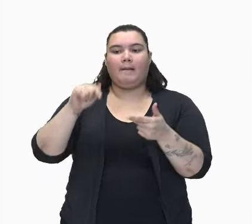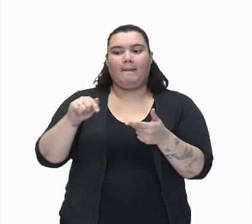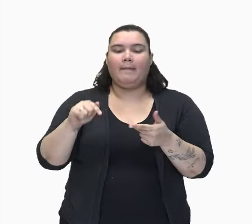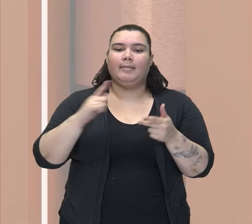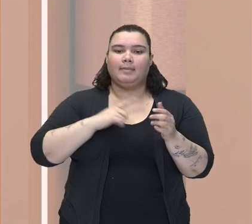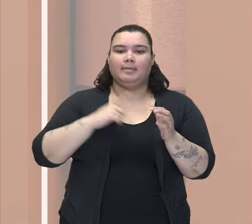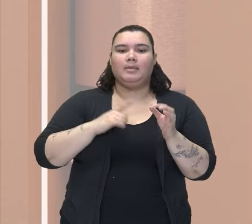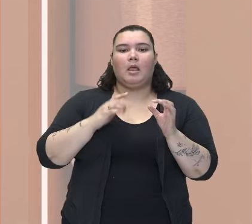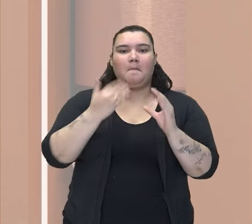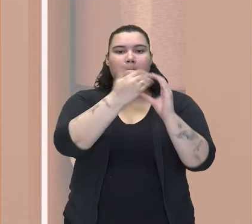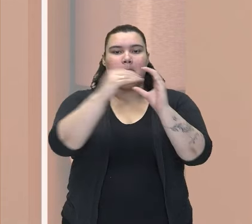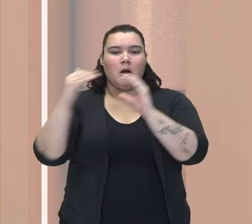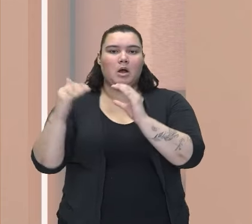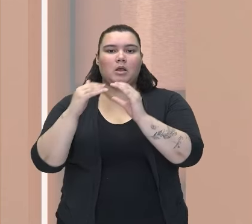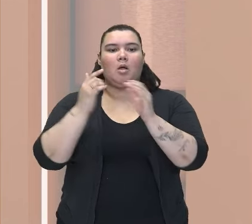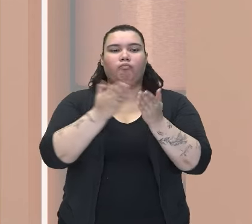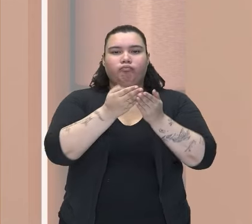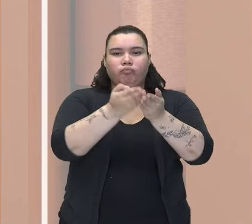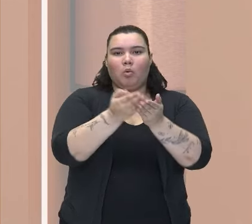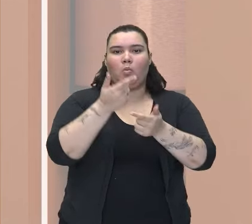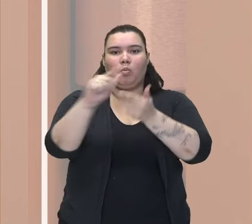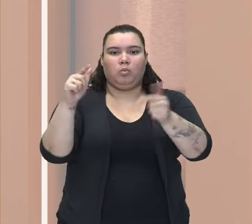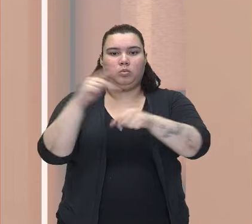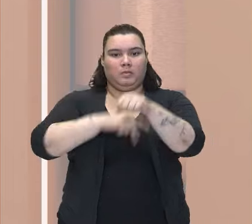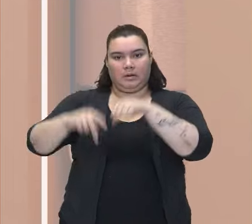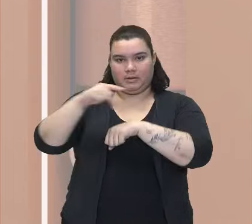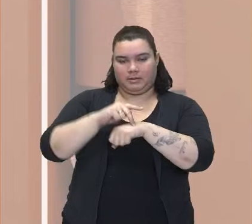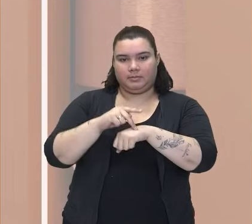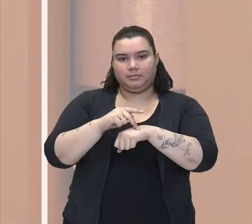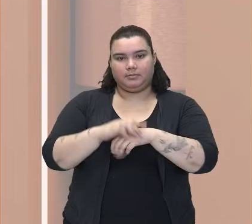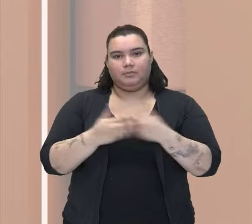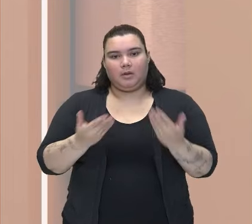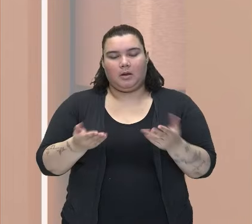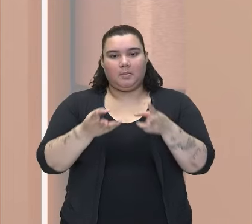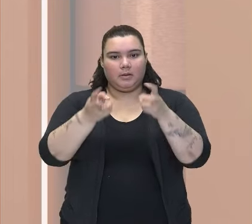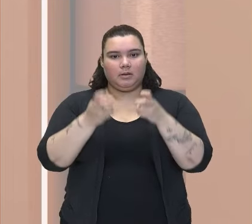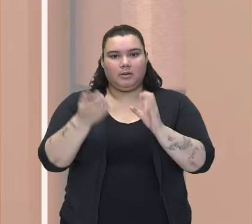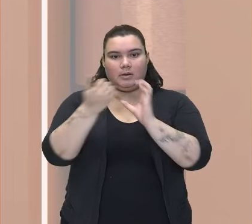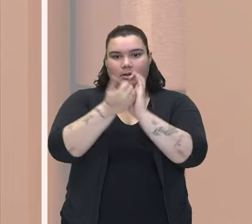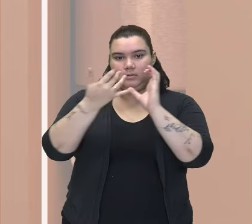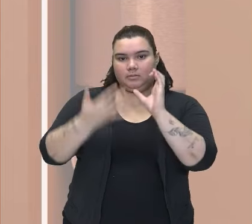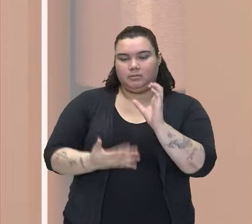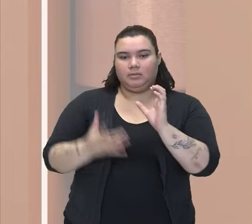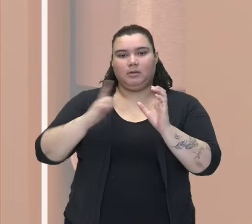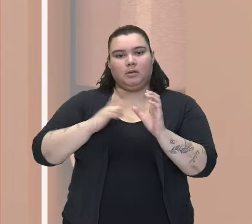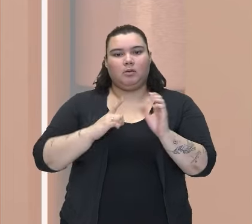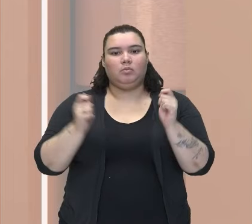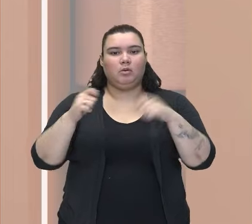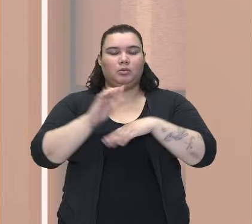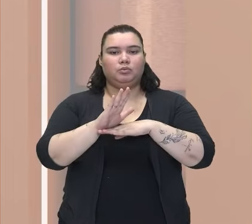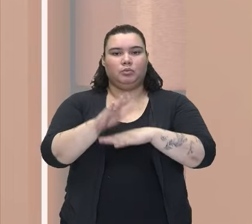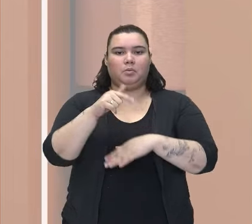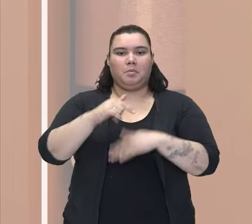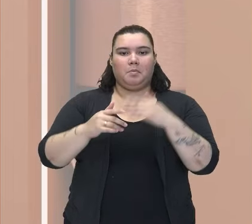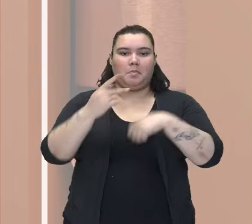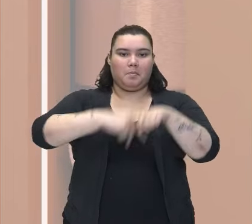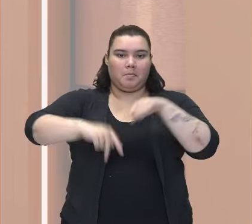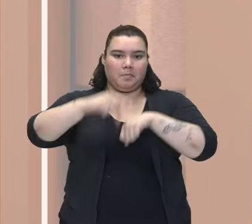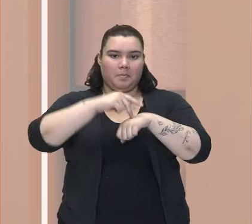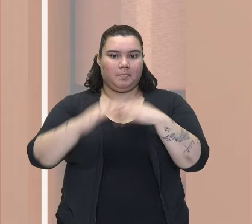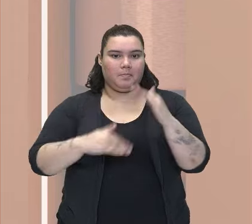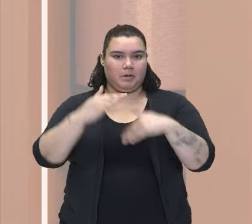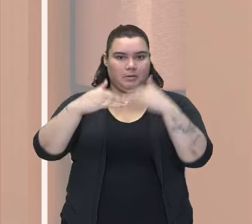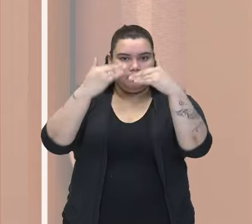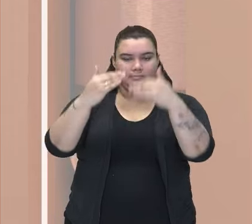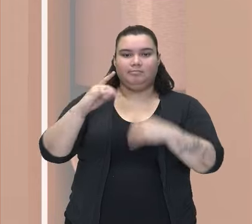de exportação. Tá? Então, a gente observa essas características que acabam ajudando também no desenvolvimento econômico